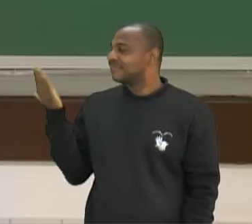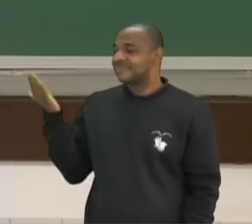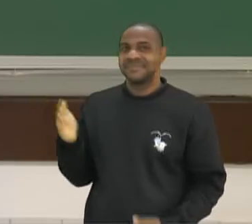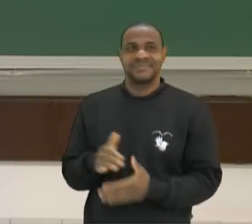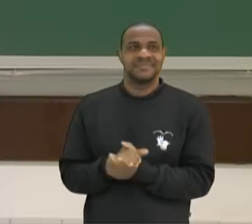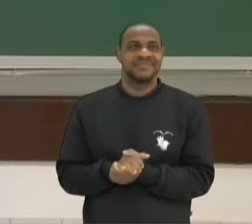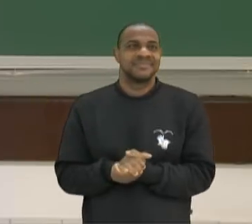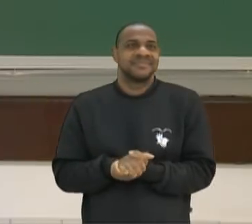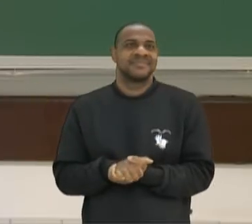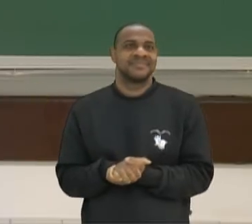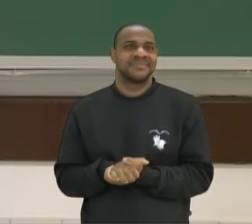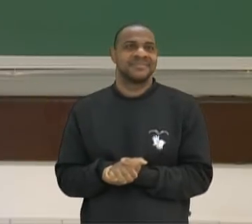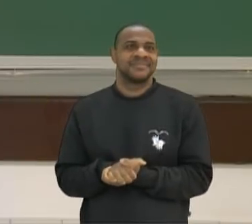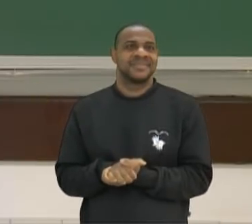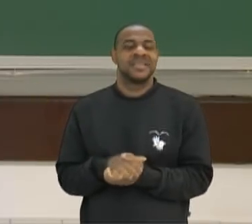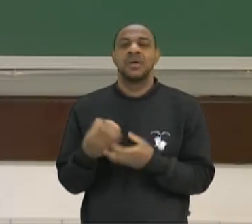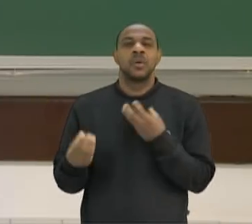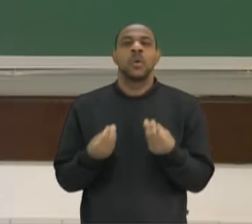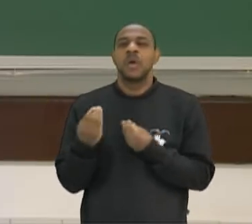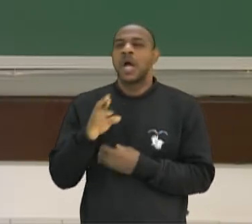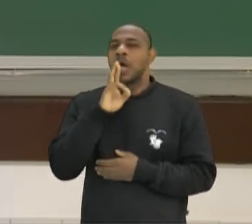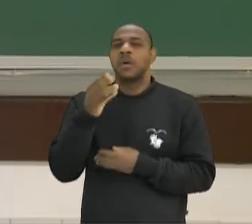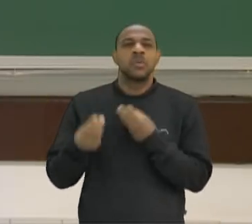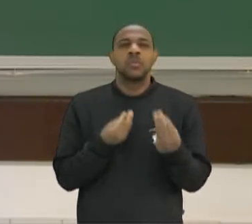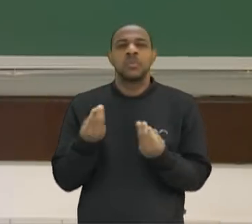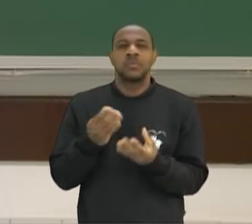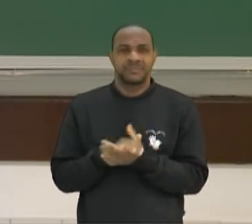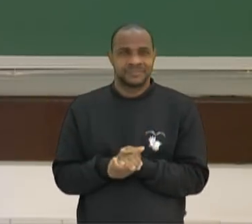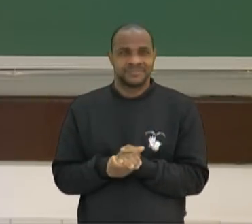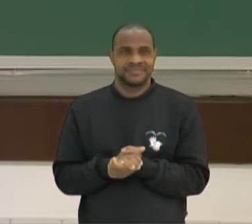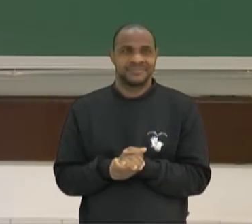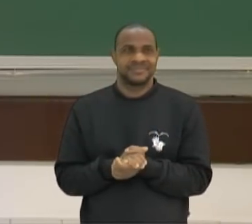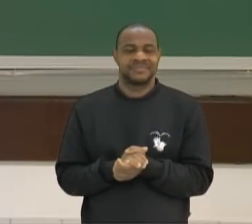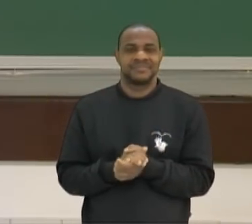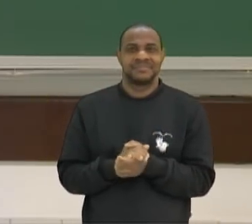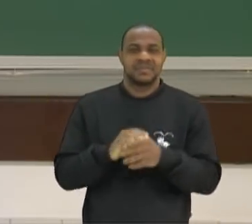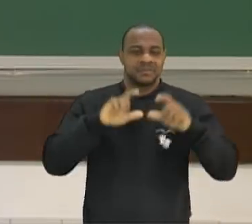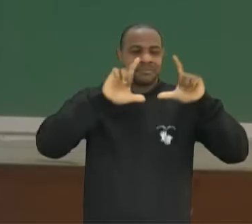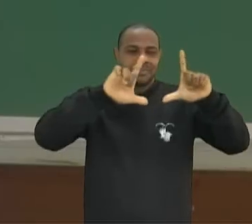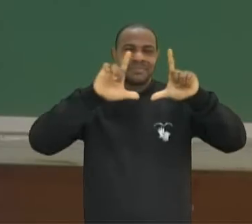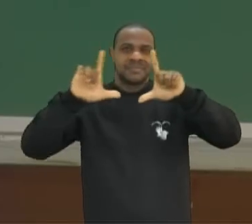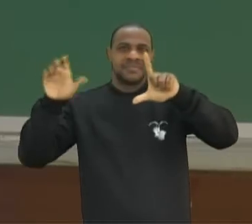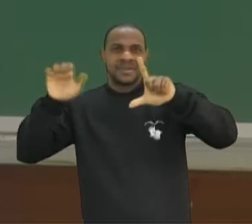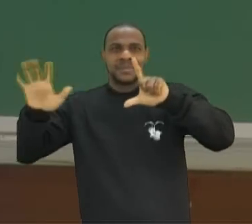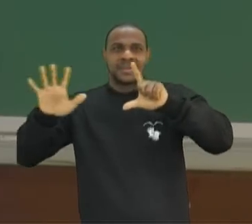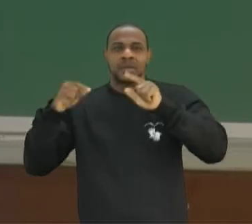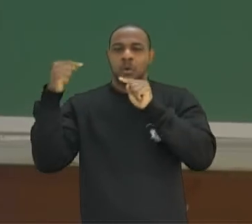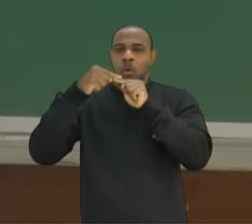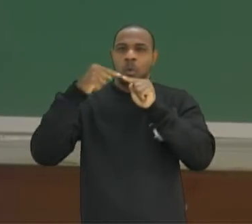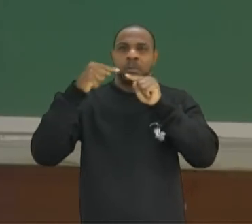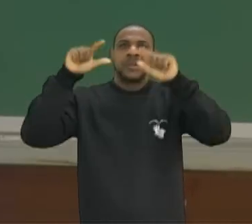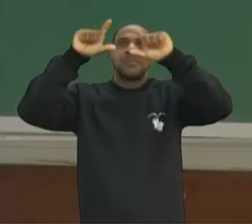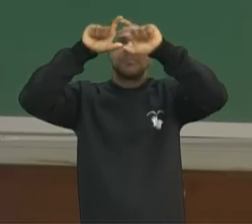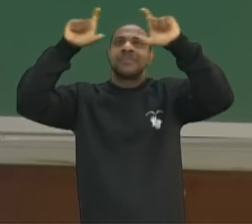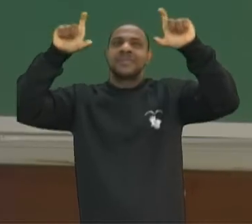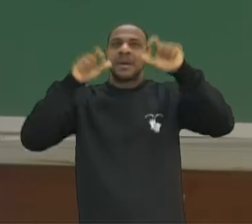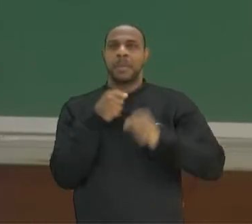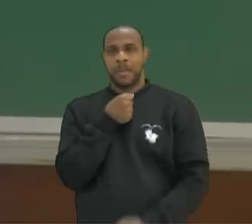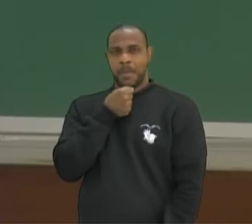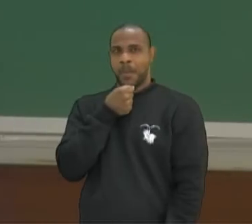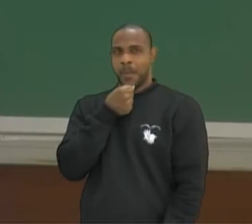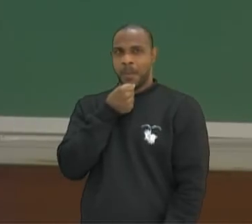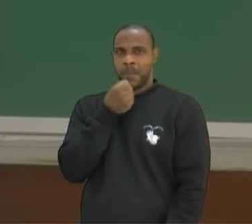the answer is. Qual que é a resposta? A imagem que tem mais a ver com aquele